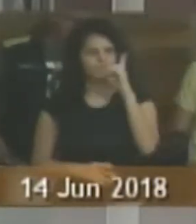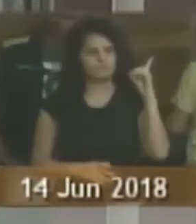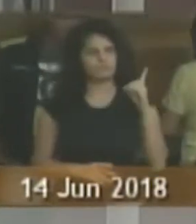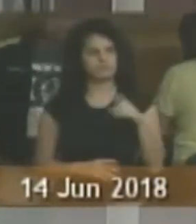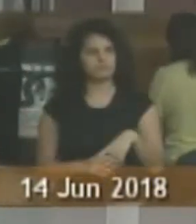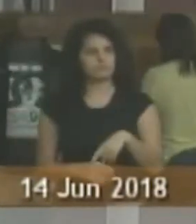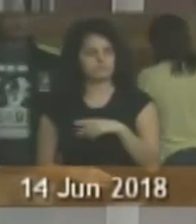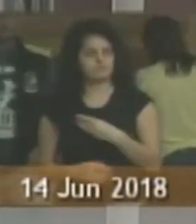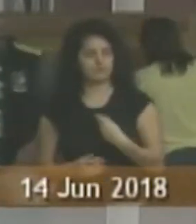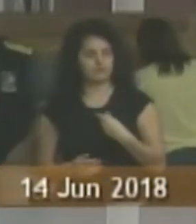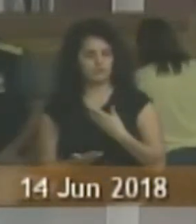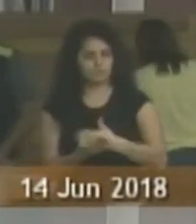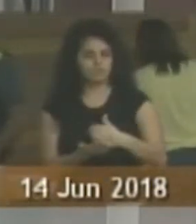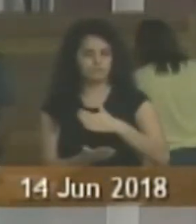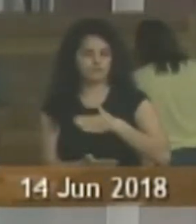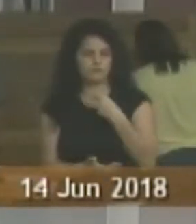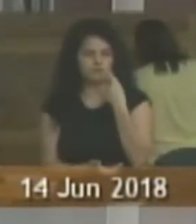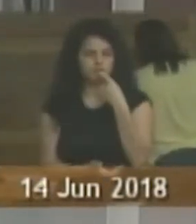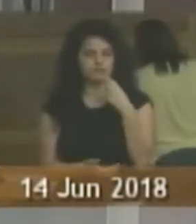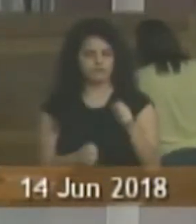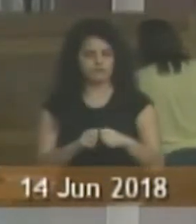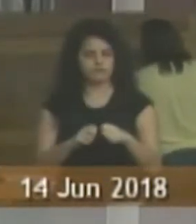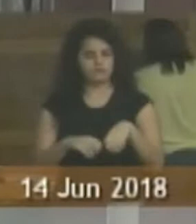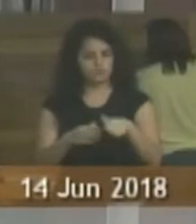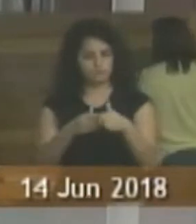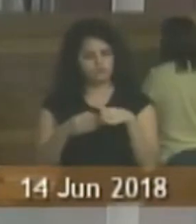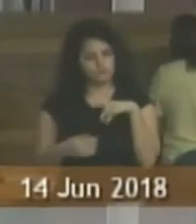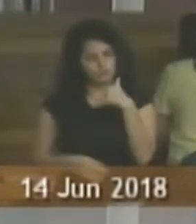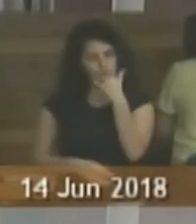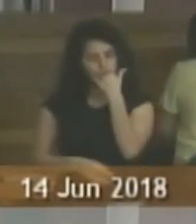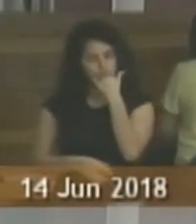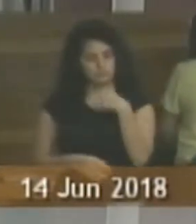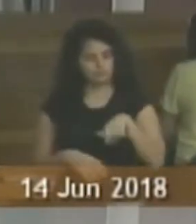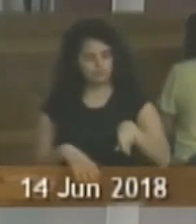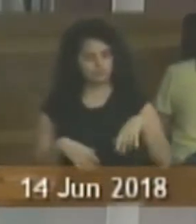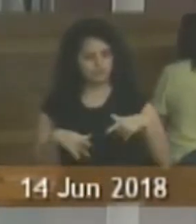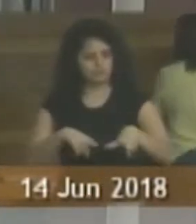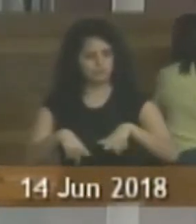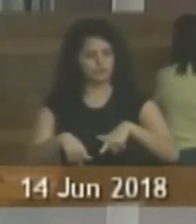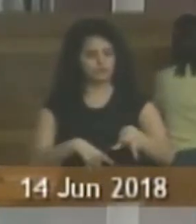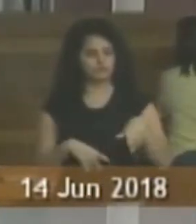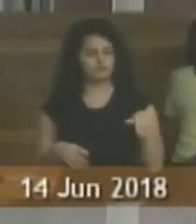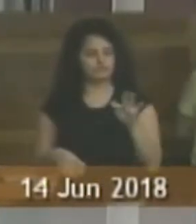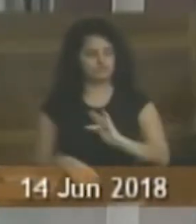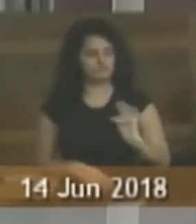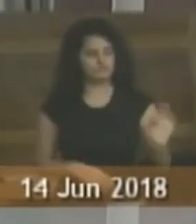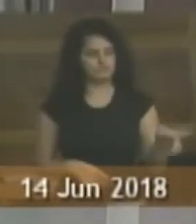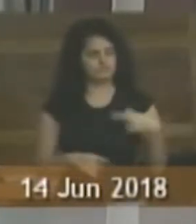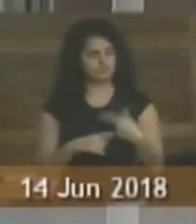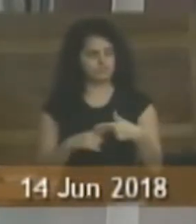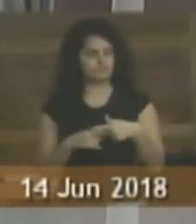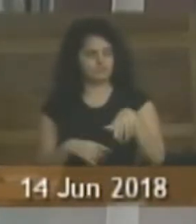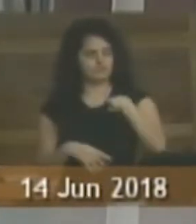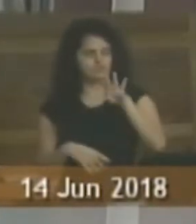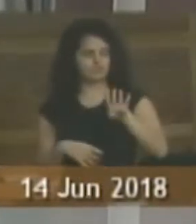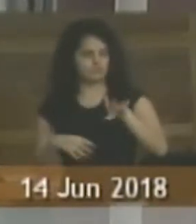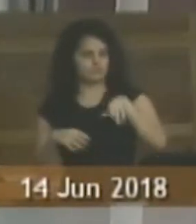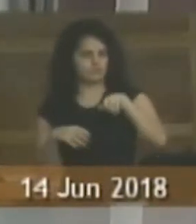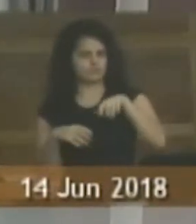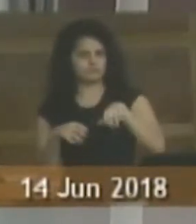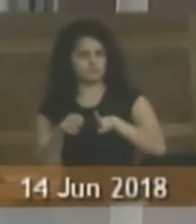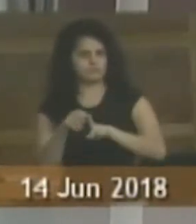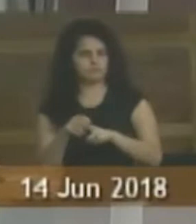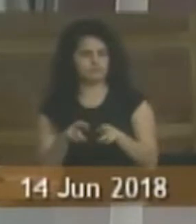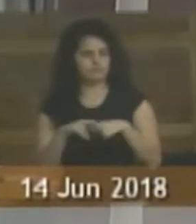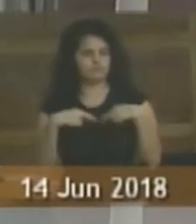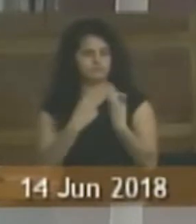presidente, vou iniciar minha fala hoje fazendo aqui um pedido de desculpas aos funcionários da Regional do Frade, que há 3 ou 4 sessões atrás eu